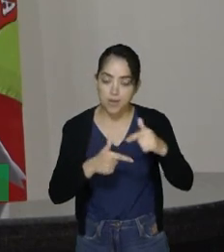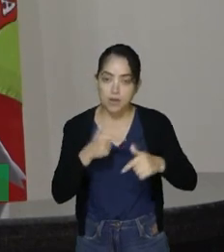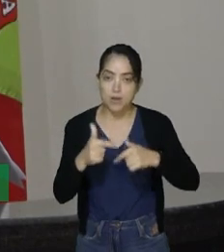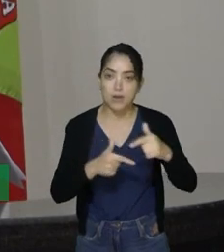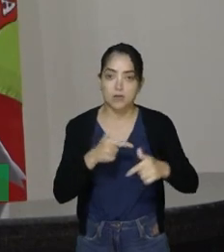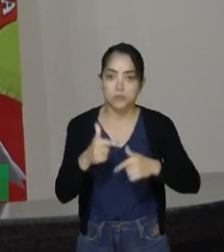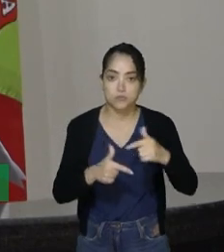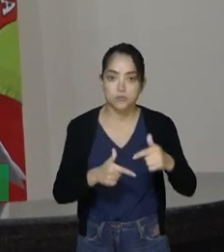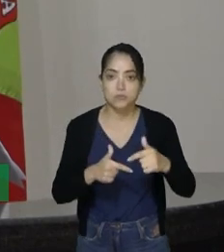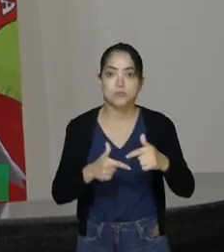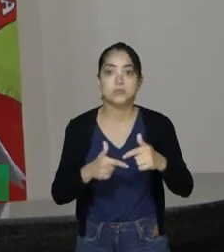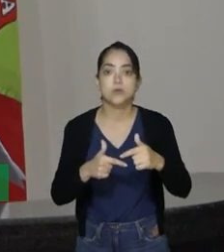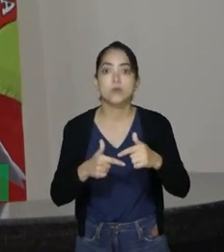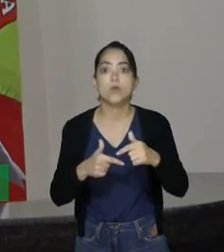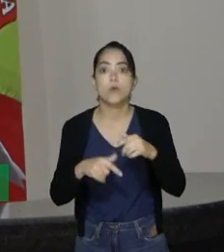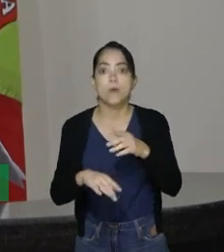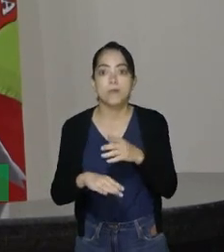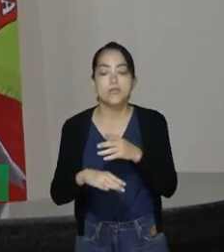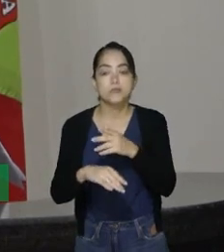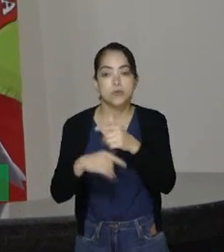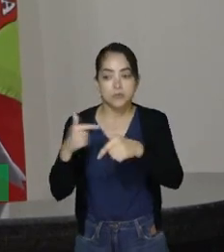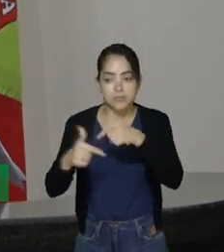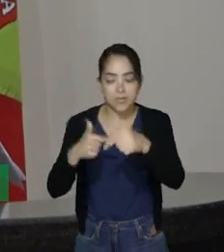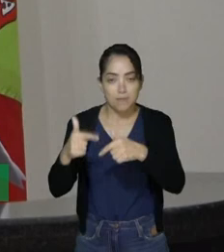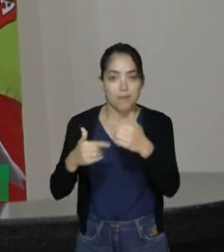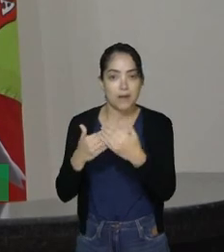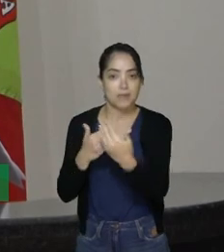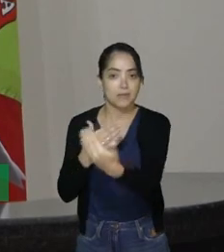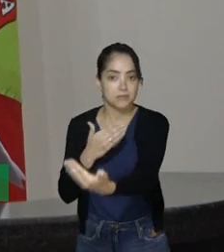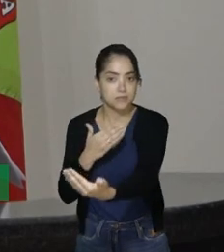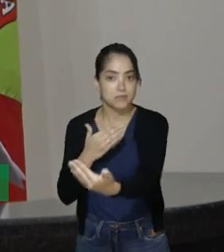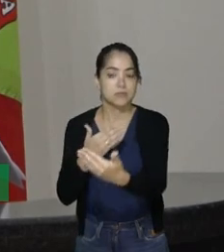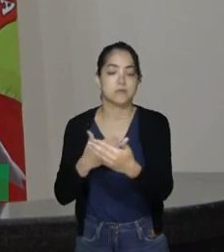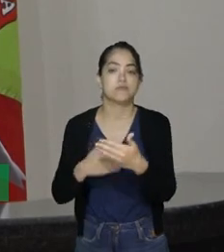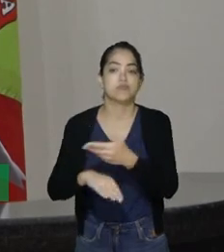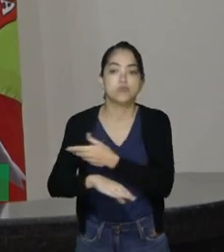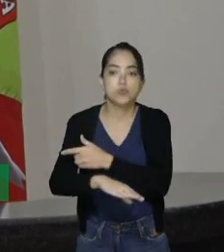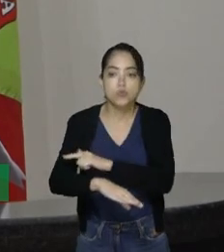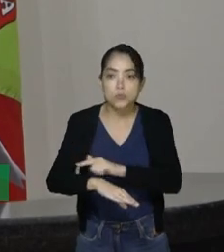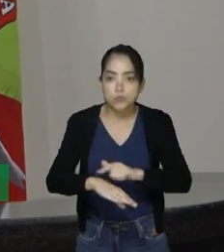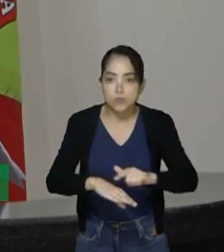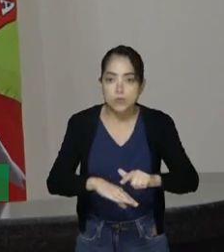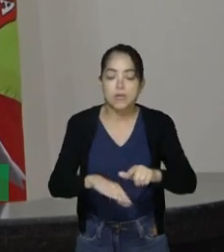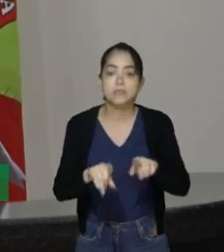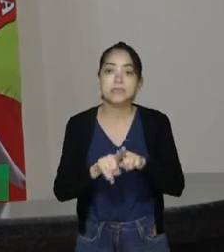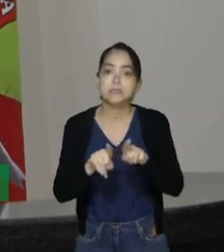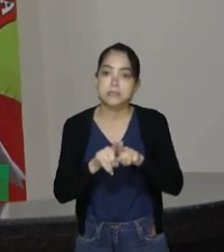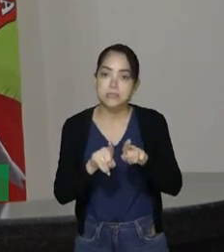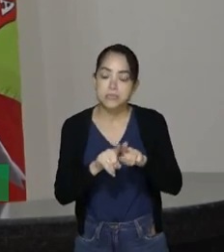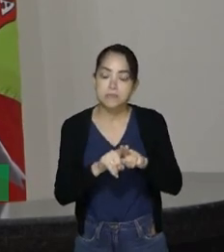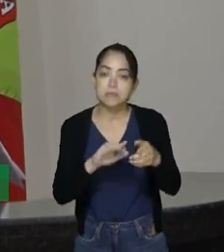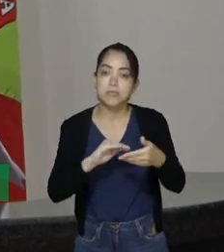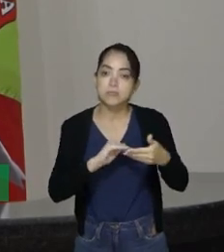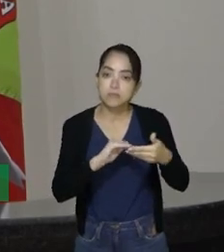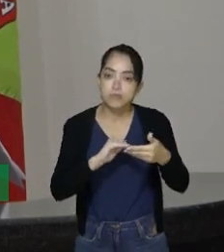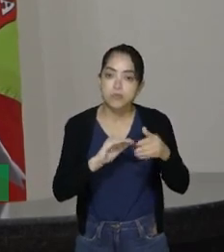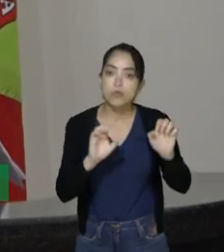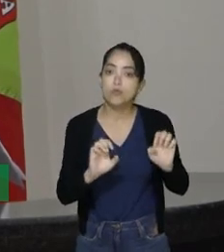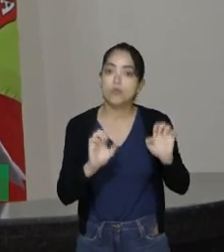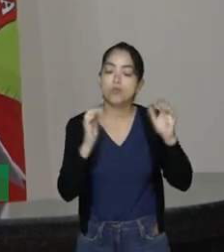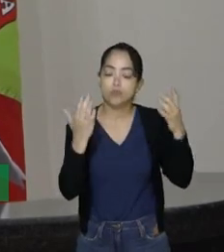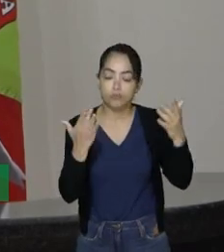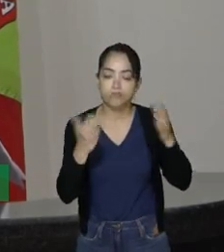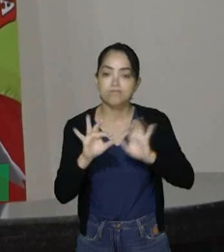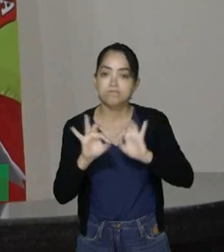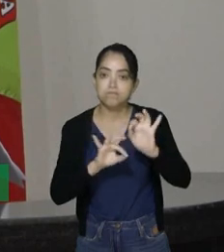Ao pessoal da recepção que fica ali na frente, muito educados e queridos, ao cerimonial dessa casa quando tem eventos, muito